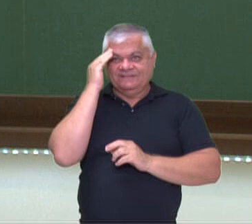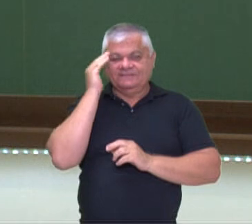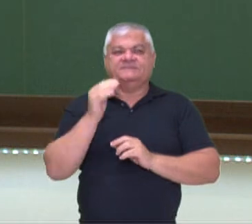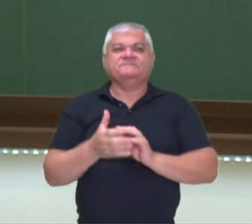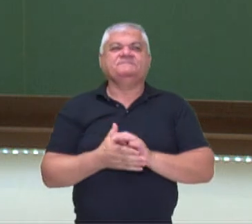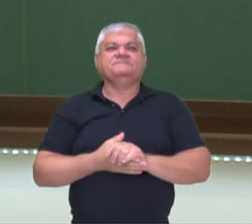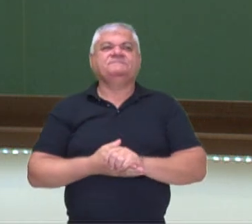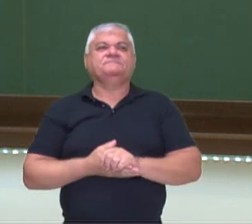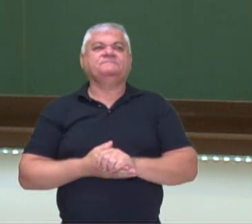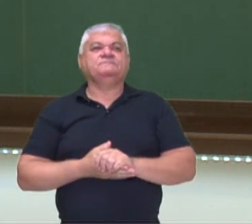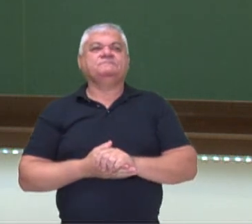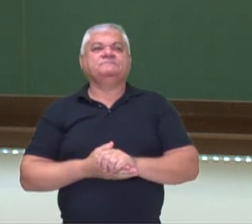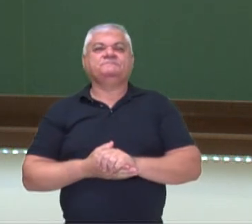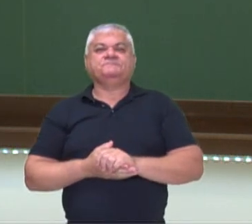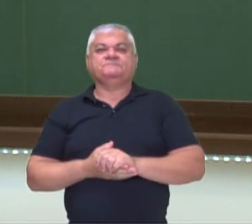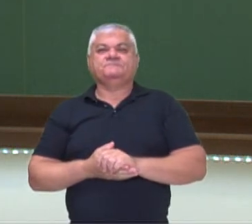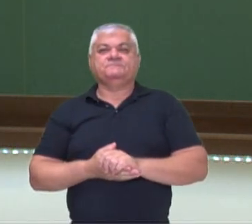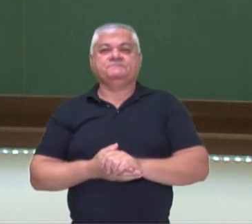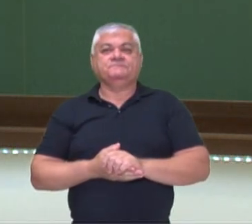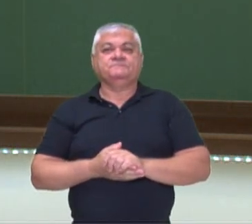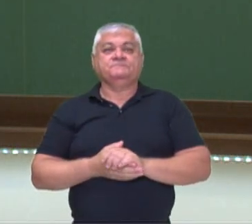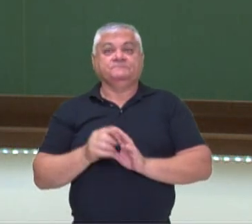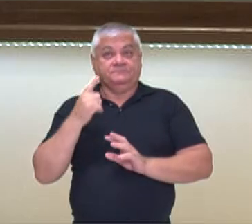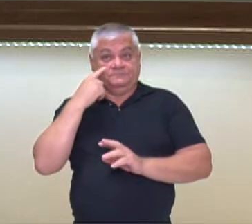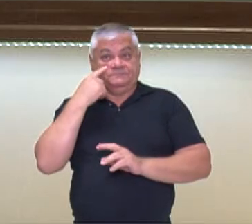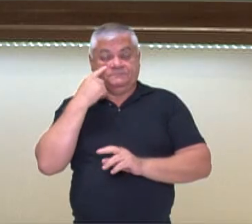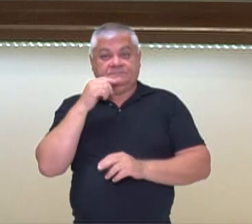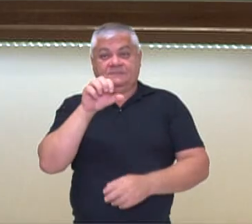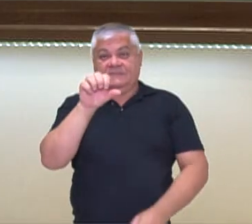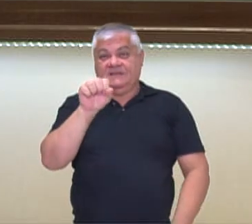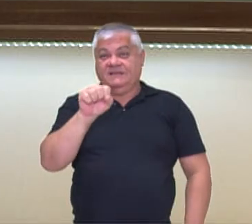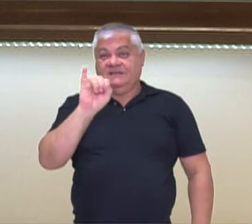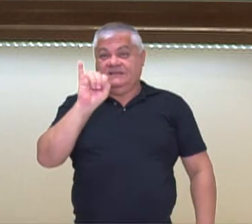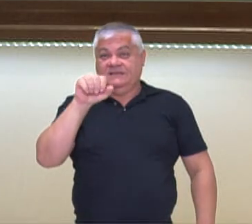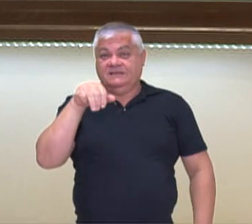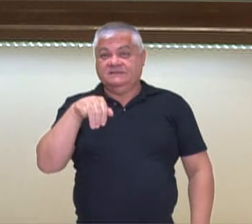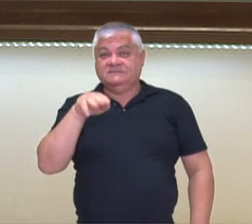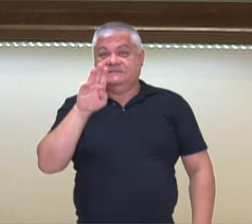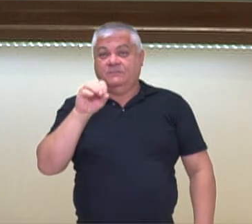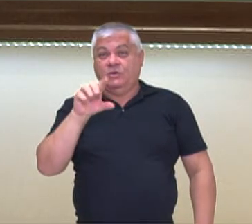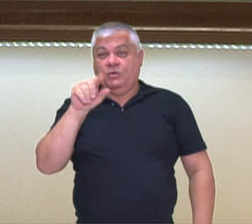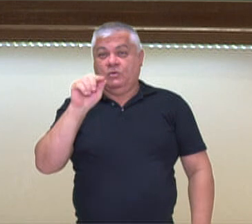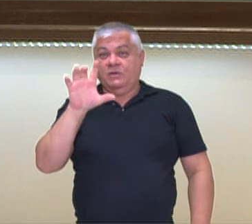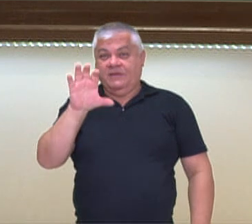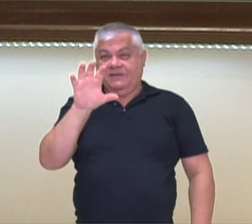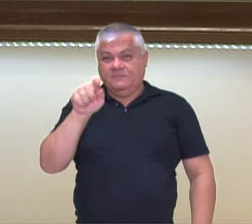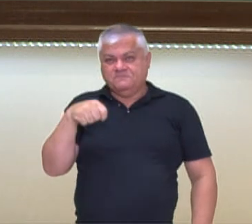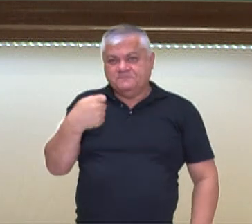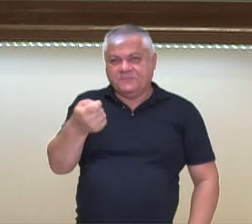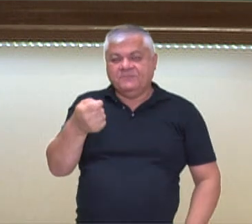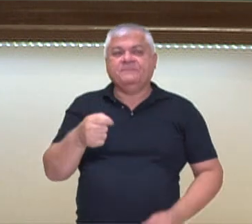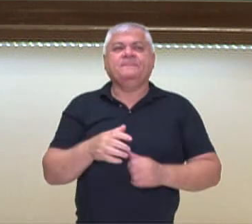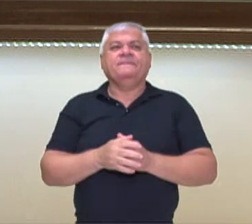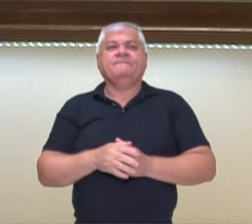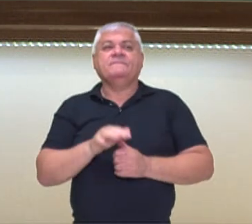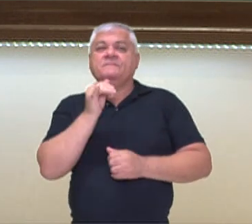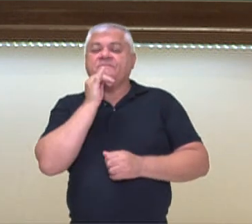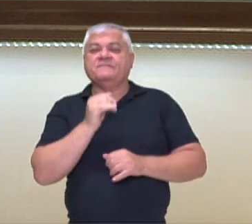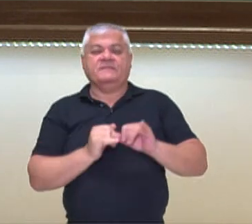bem? Aqui são os símbolos, como a gente já estava conversando. Então, vejam, quando aparece esse